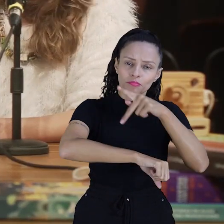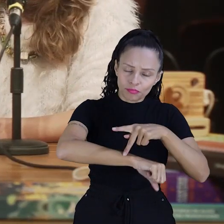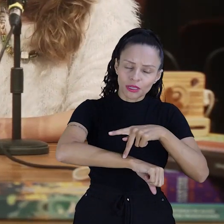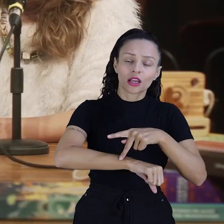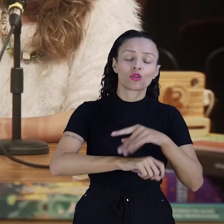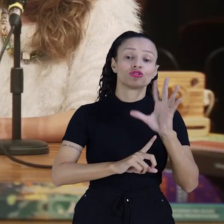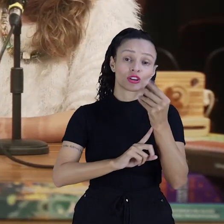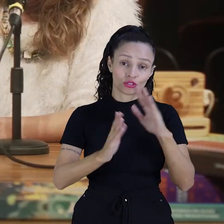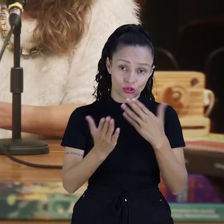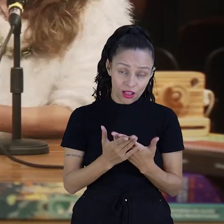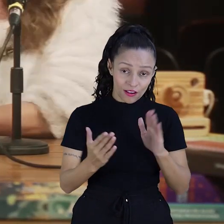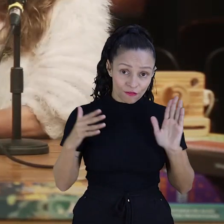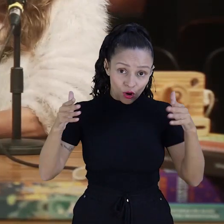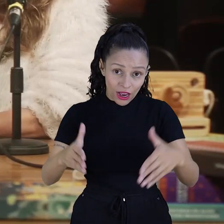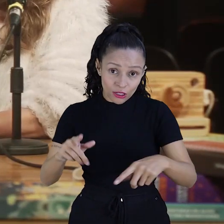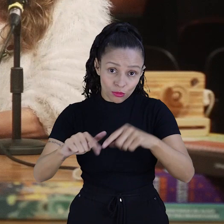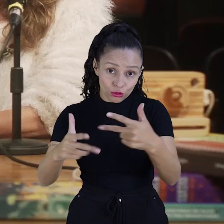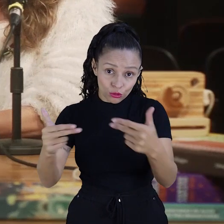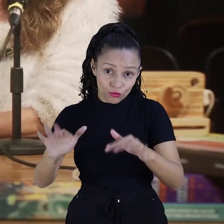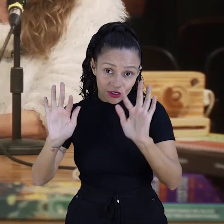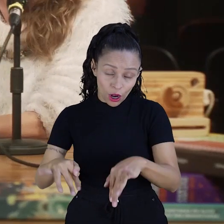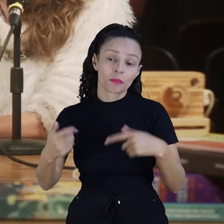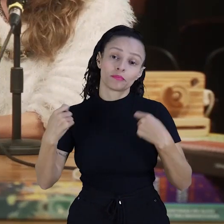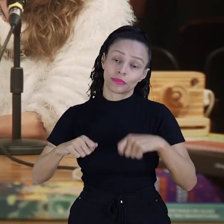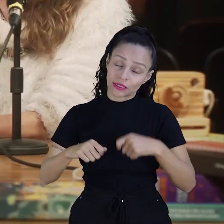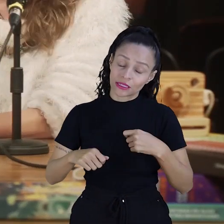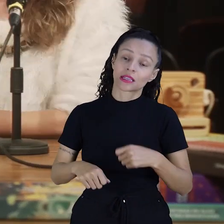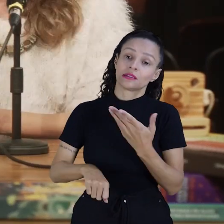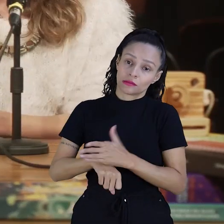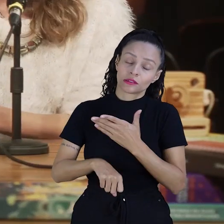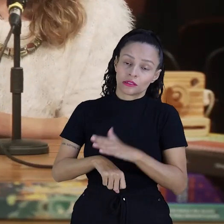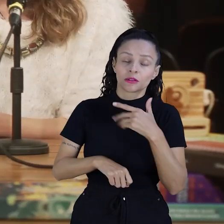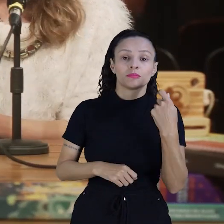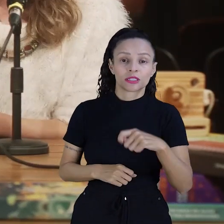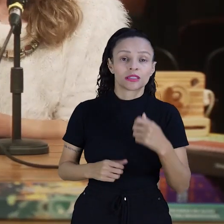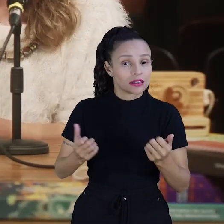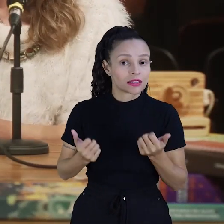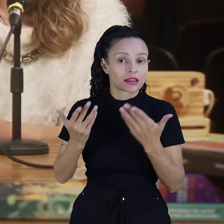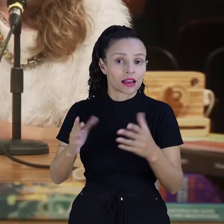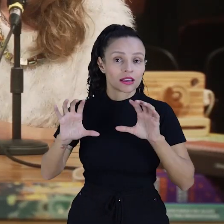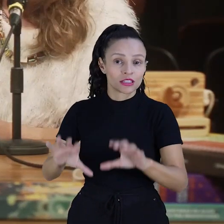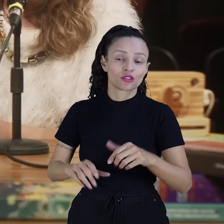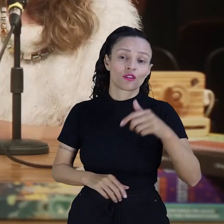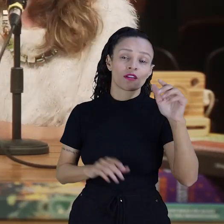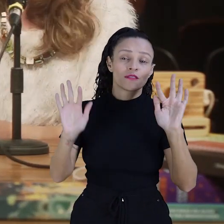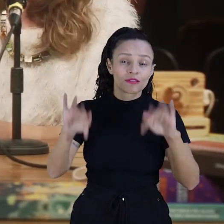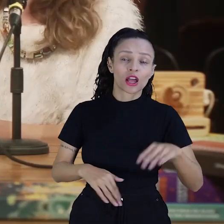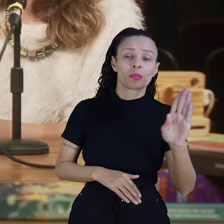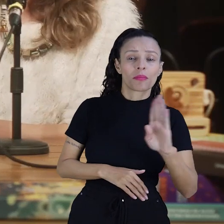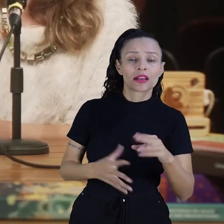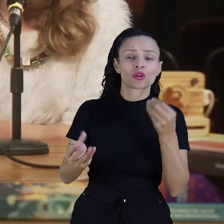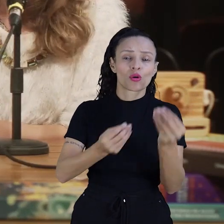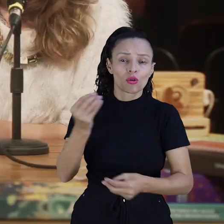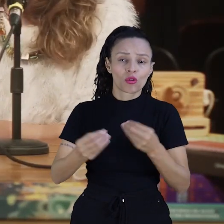escola, se a gente está focado no produto final, aí a gente vai ter que se especializar. Então eu vou ter que entregar isso no final desse bimestre, de que